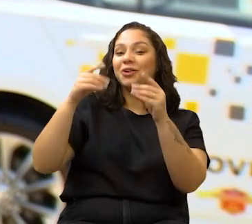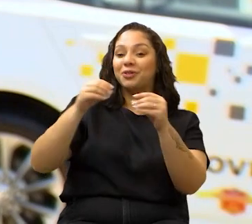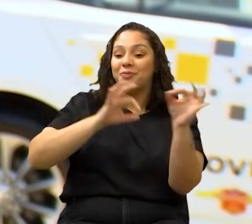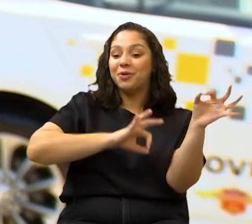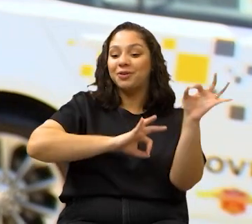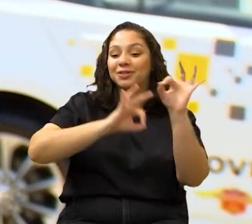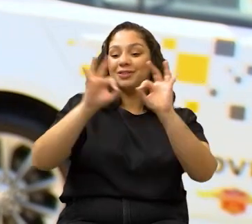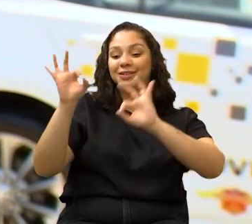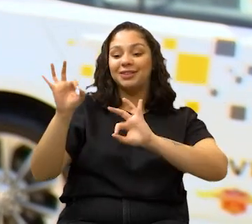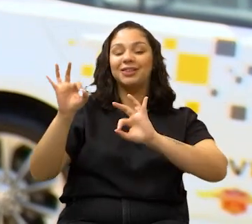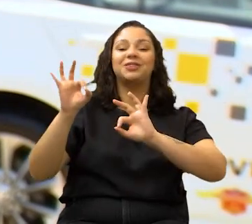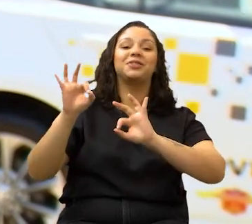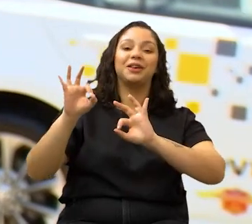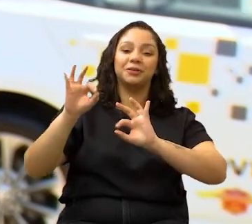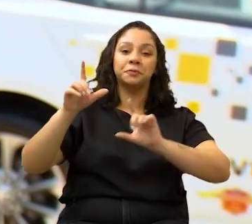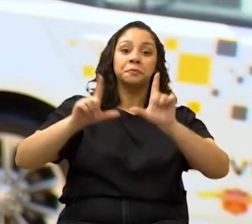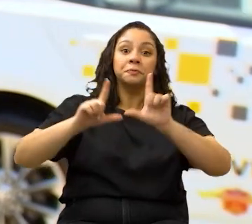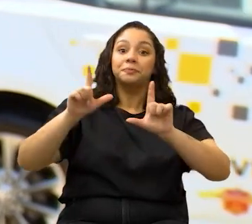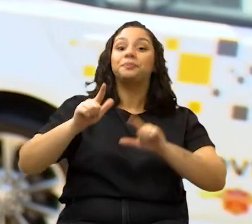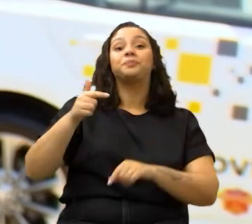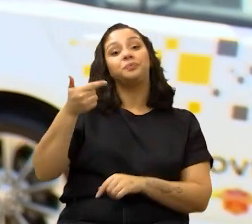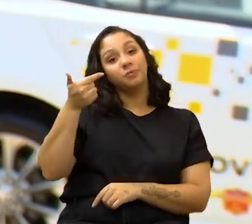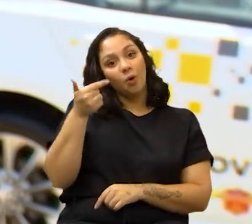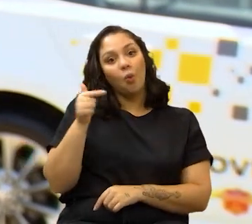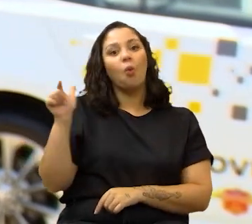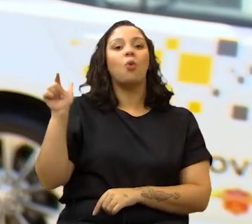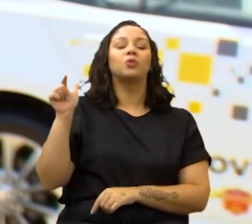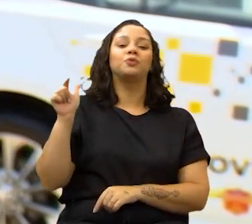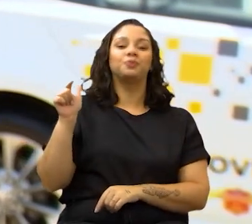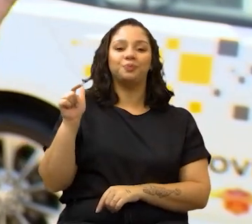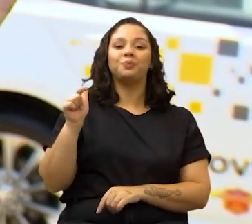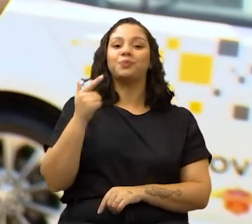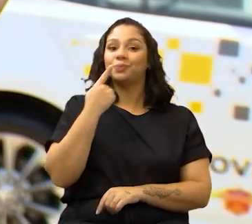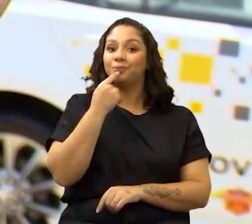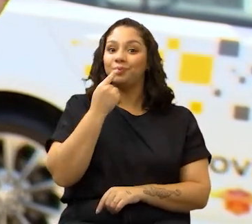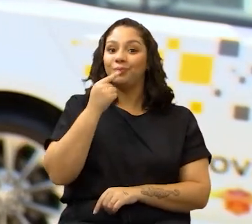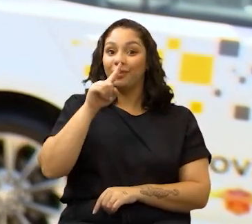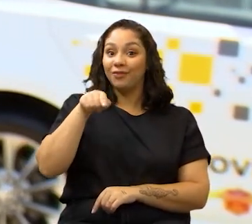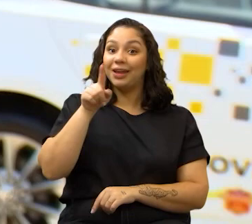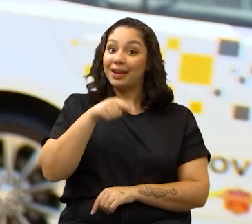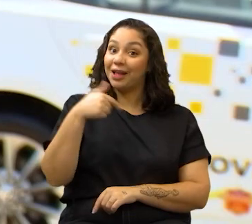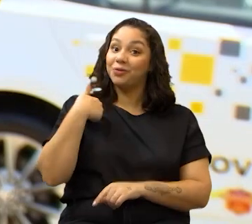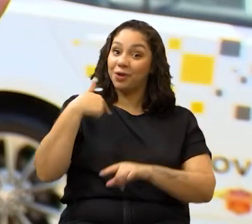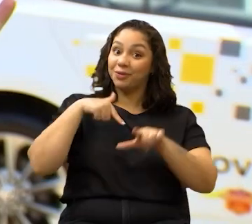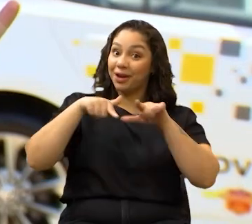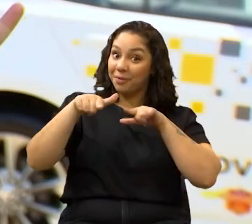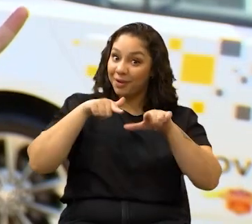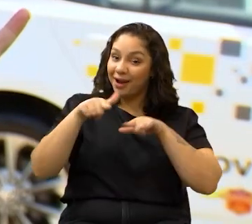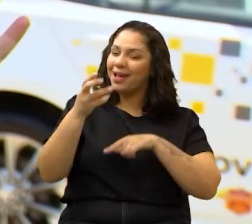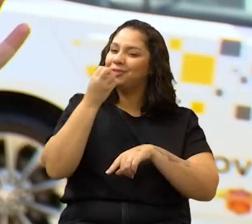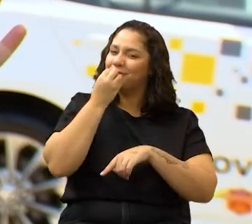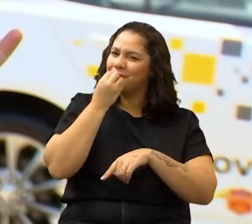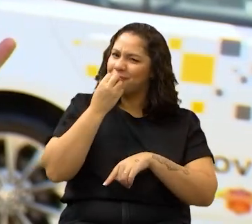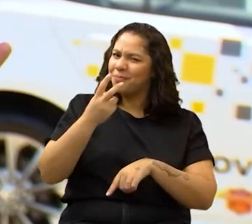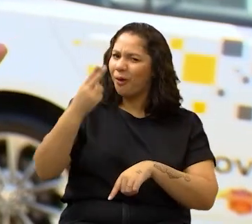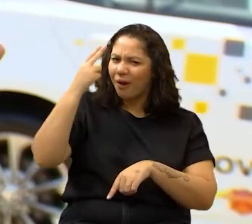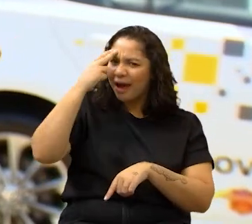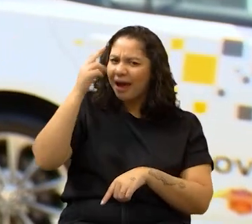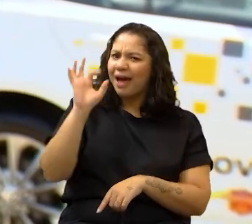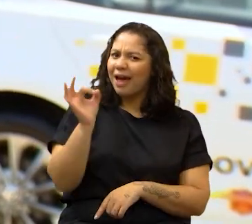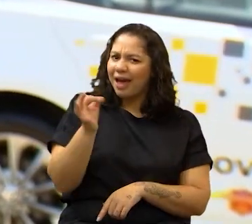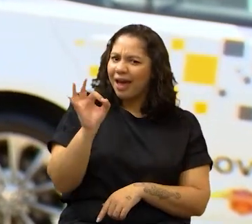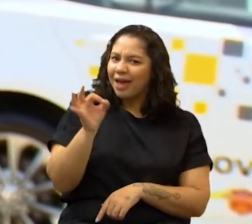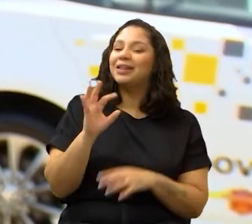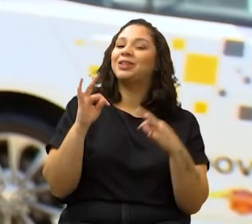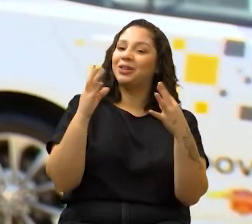acompanhando o Câmara Notícia. Bom, mais um feriadão chegando. Eu sempre trabalhando, isso é muito bom, né, Gabriel Castro? Todos